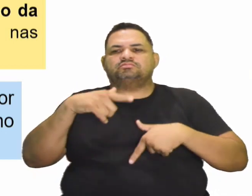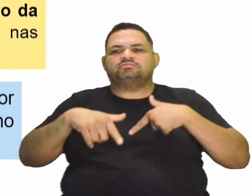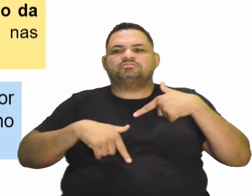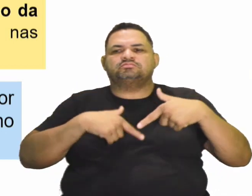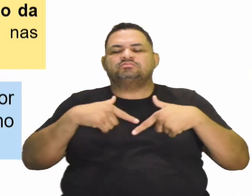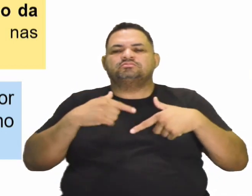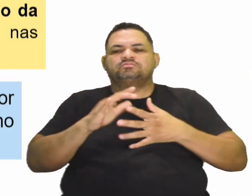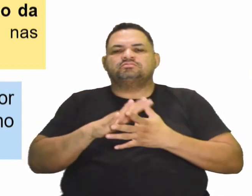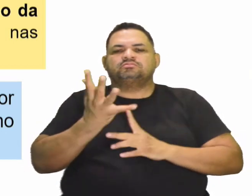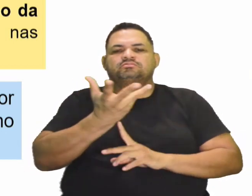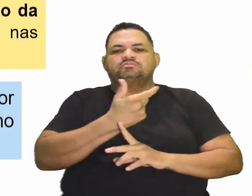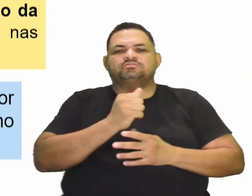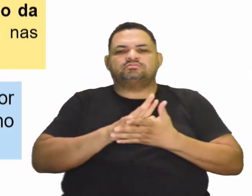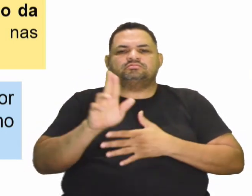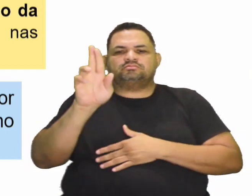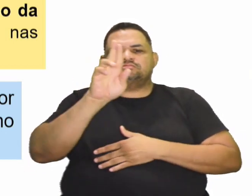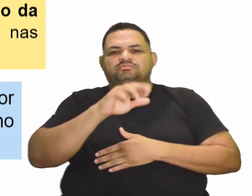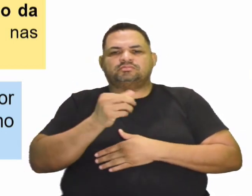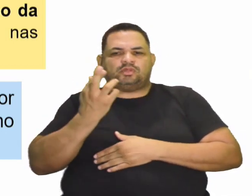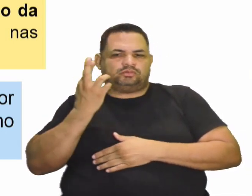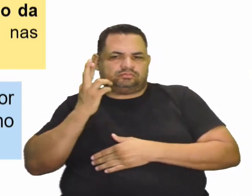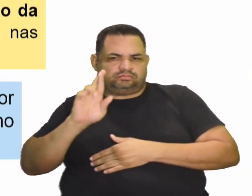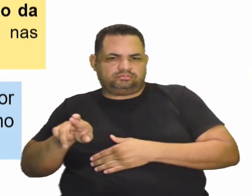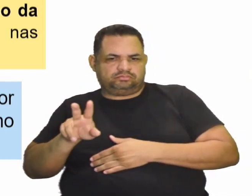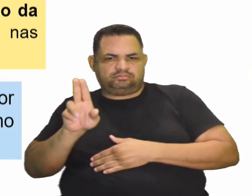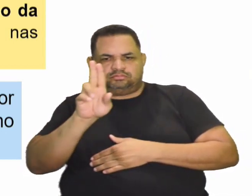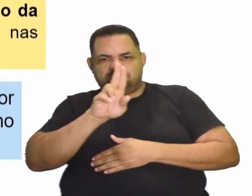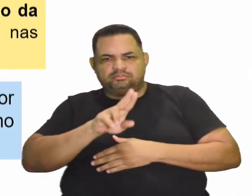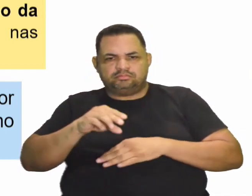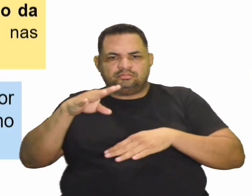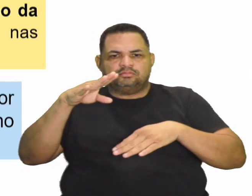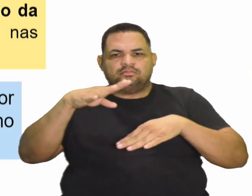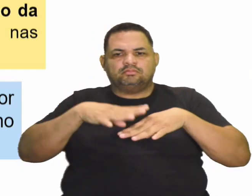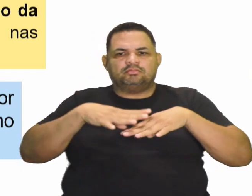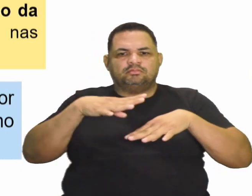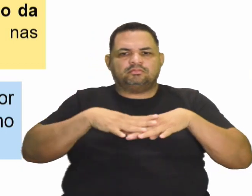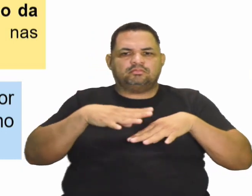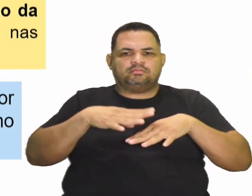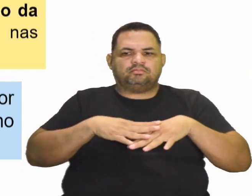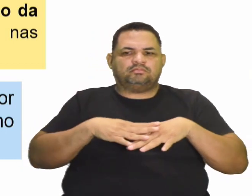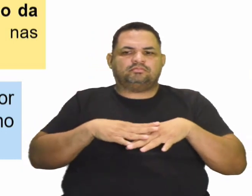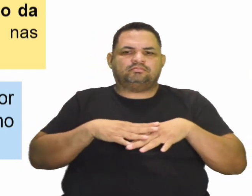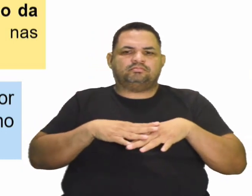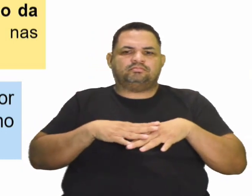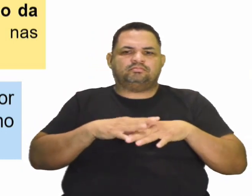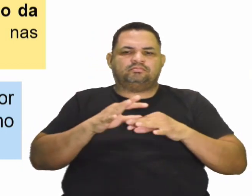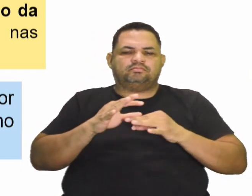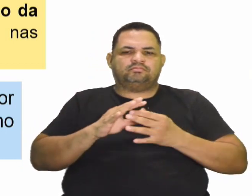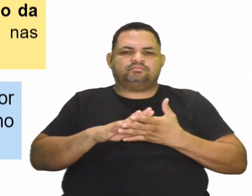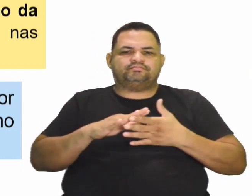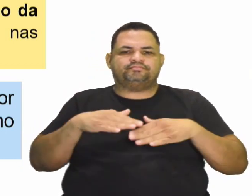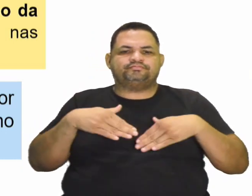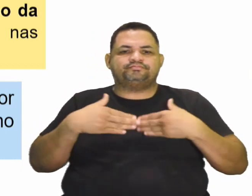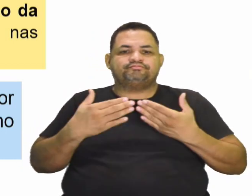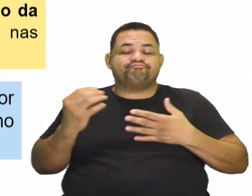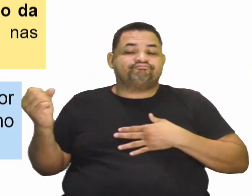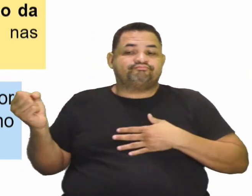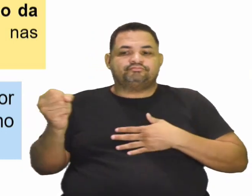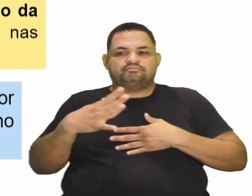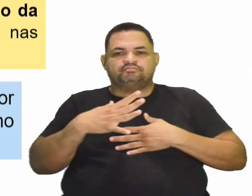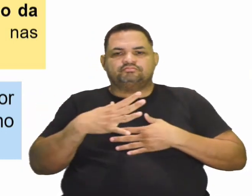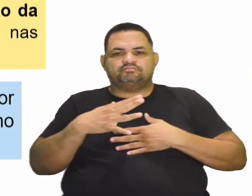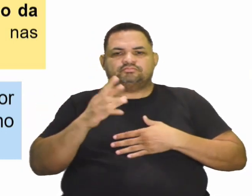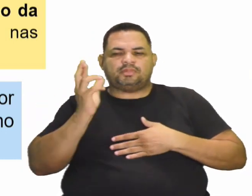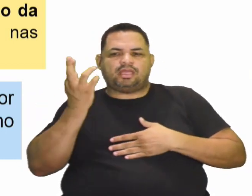arte. Adotando, então, a razão e a utilização da matemática. Olha aqui, quanta inovação, a razão,